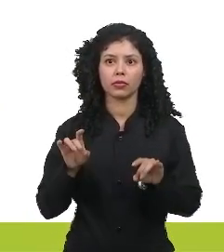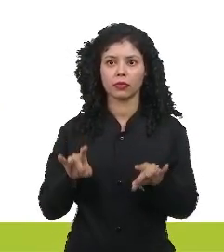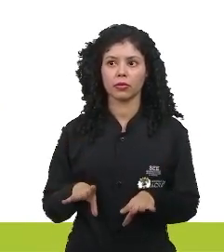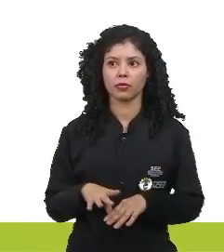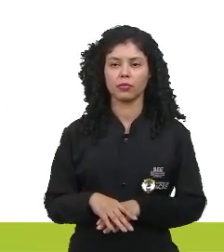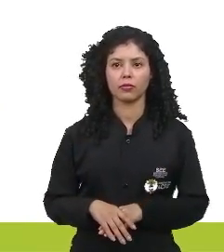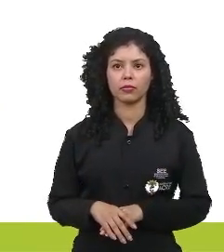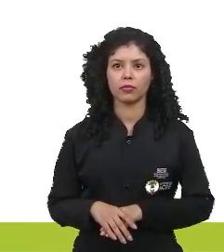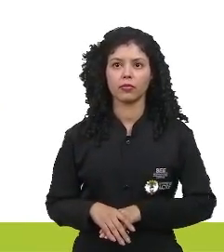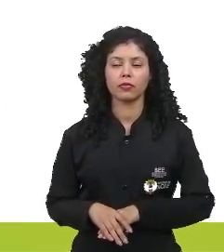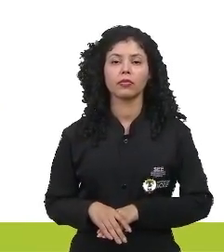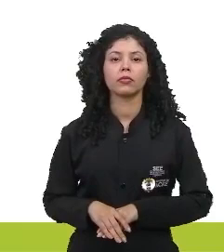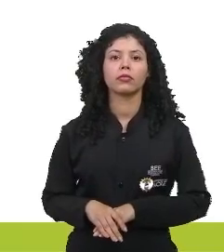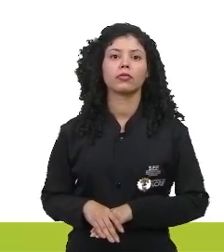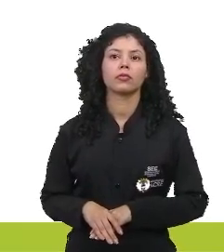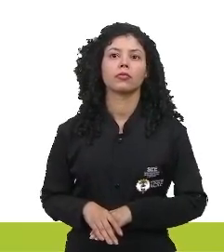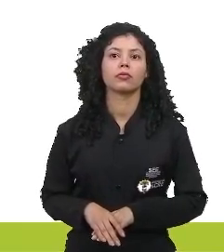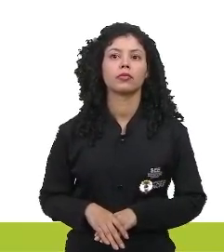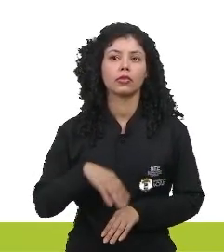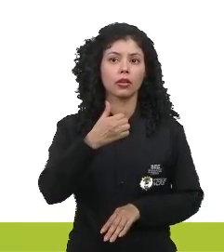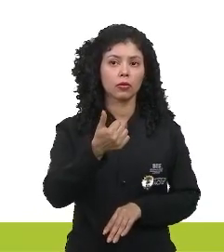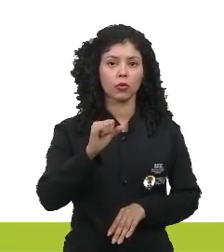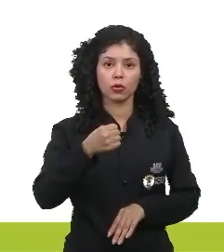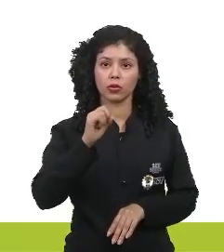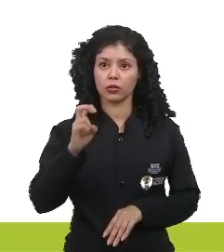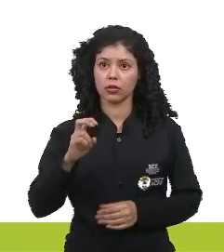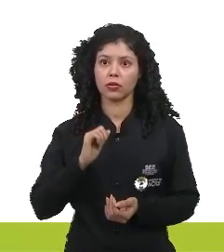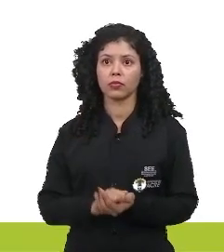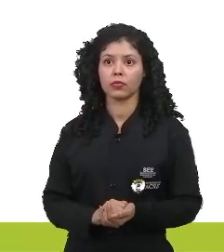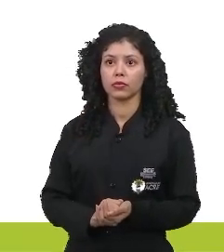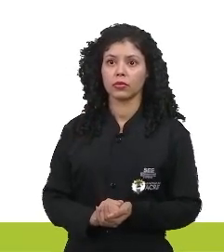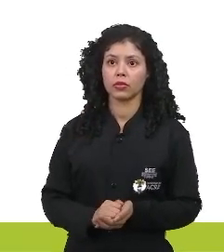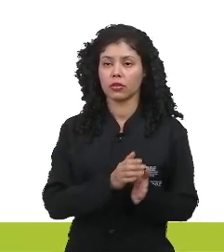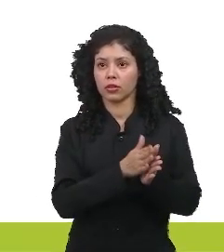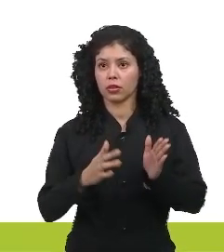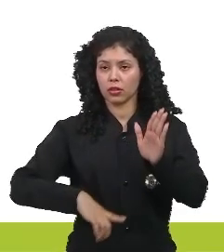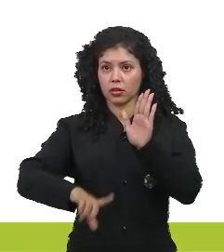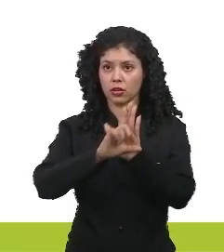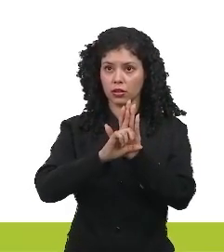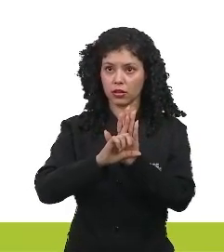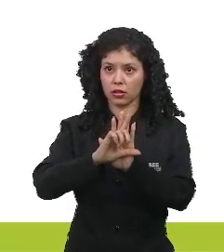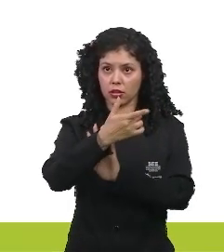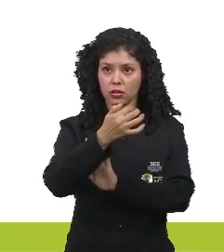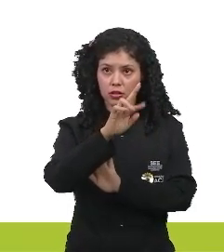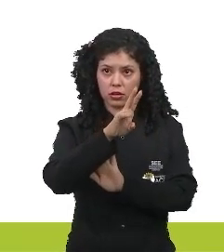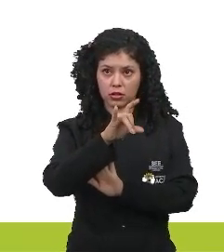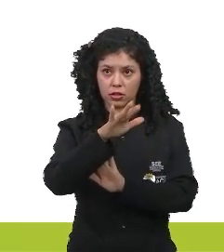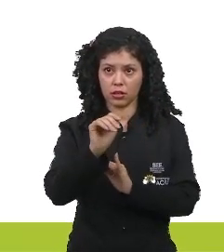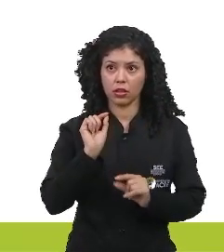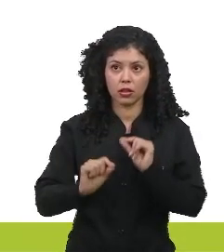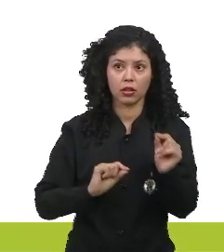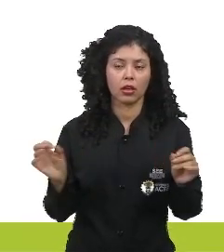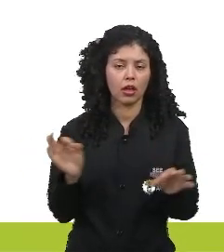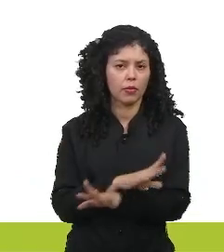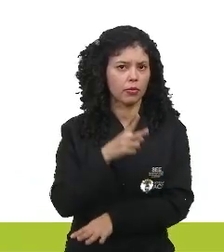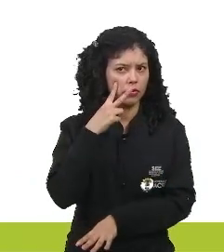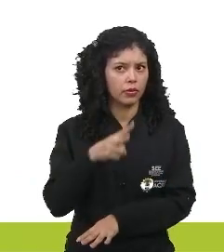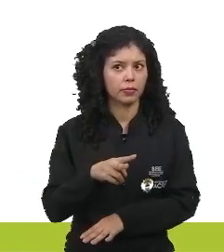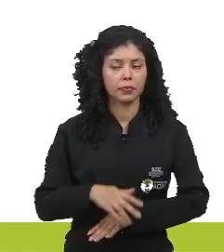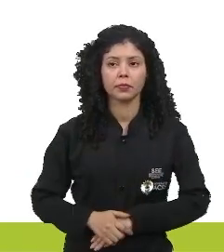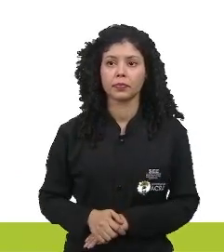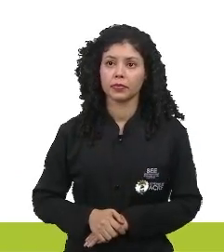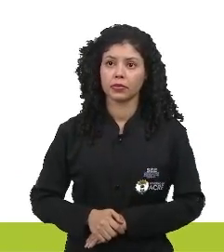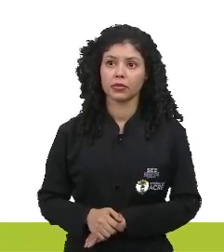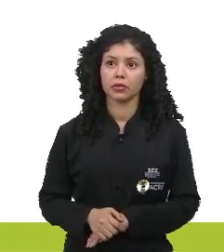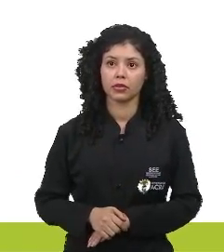Última, pessoal, olha aqui, ó. Em 1885 foi promulgada a Lei dos Sexagenários. Acabamos de ver isso,